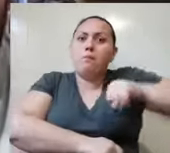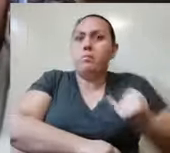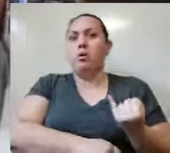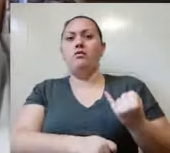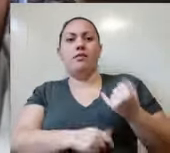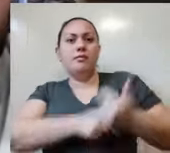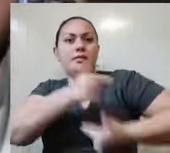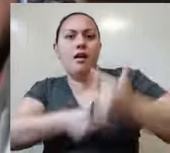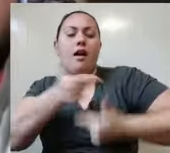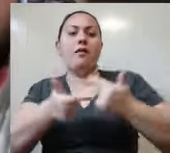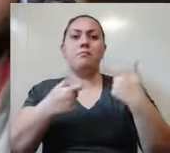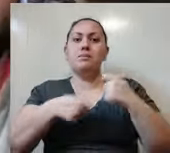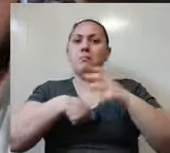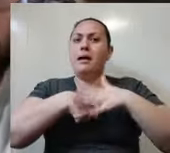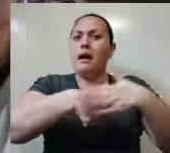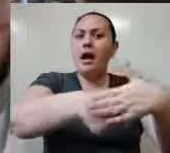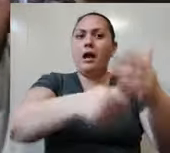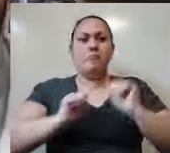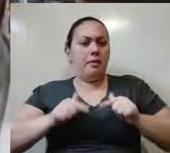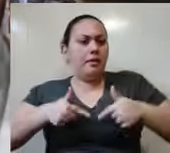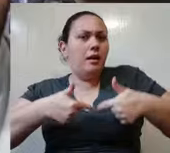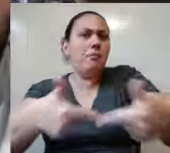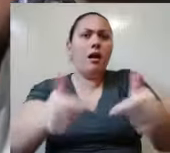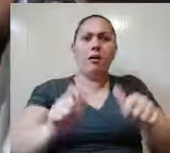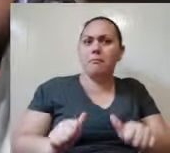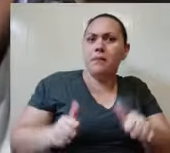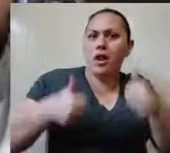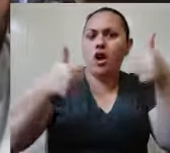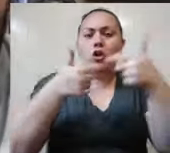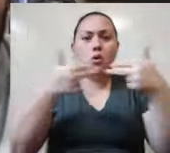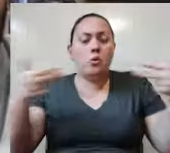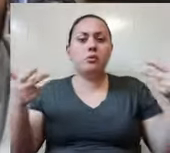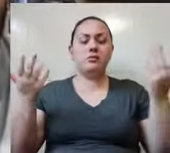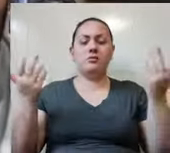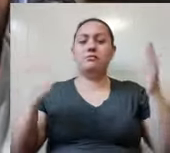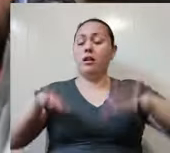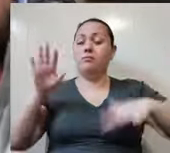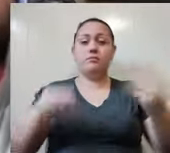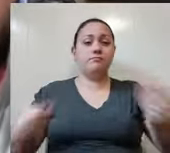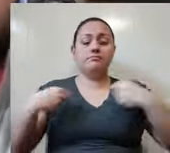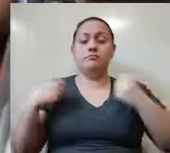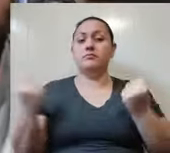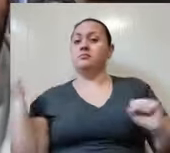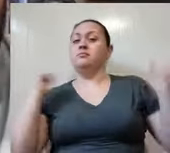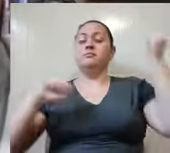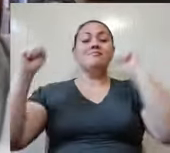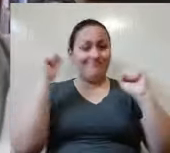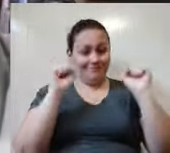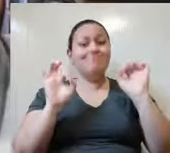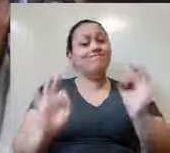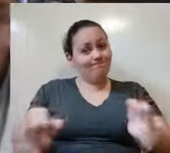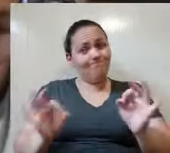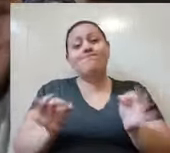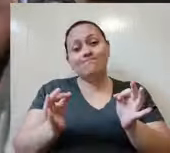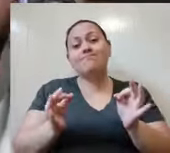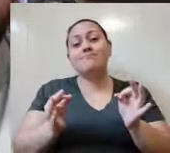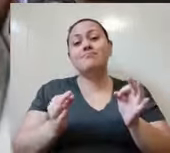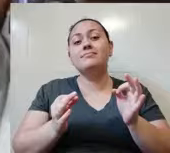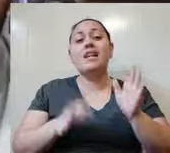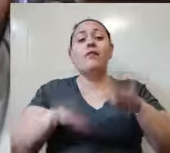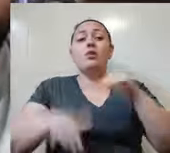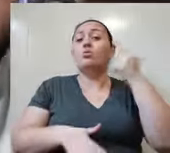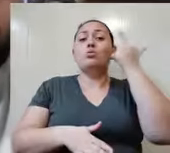e a cobrança de fazer mais e de fazer melhor. E aí, bom, às vezes a ansiedade aumenta e não se faz exatamente